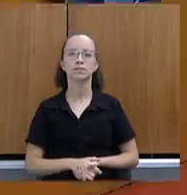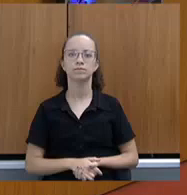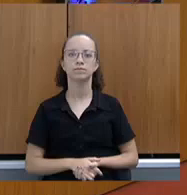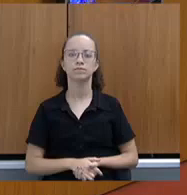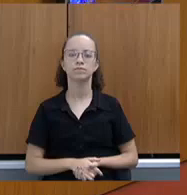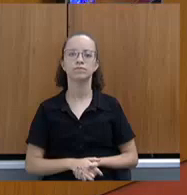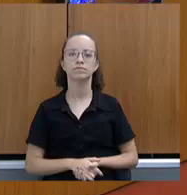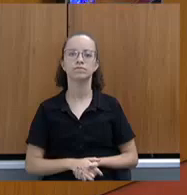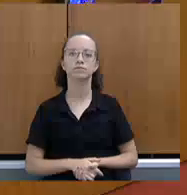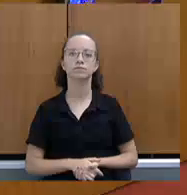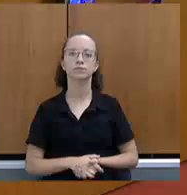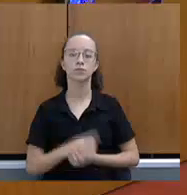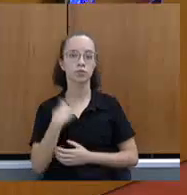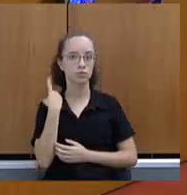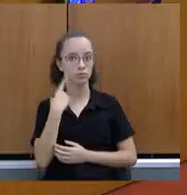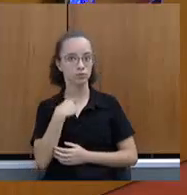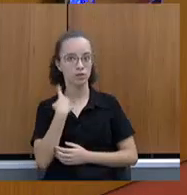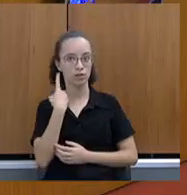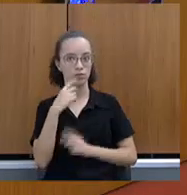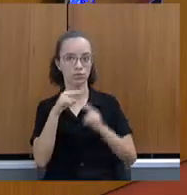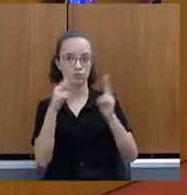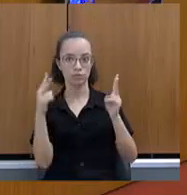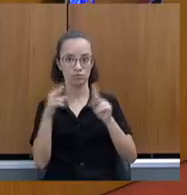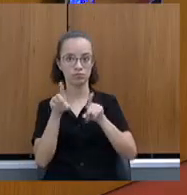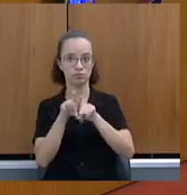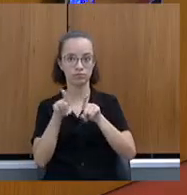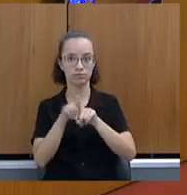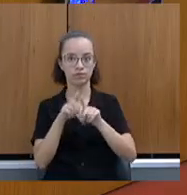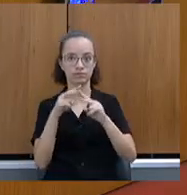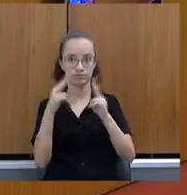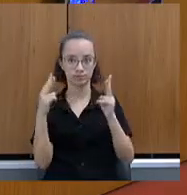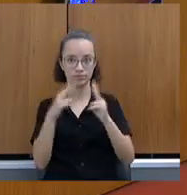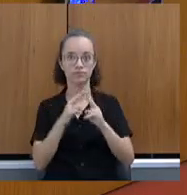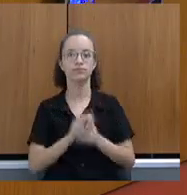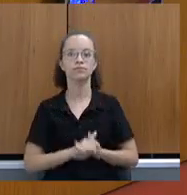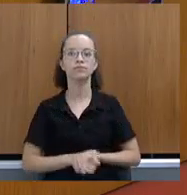e os deputados que estão conosco de forma online remoto